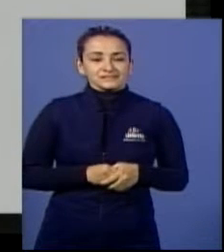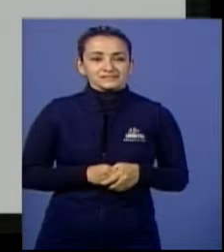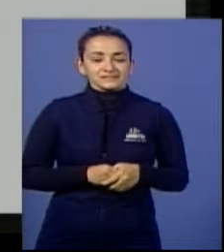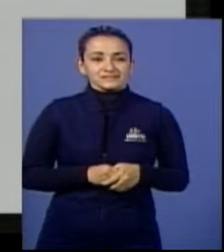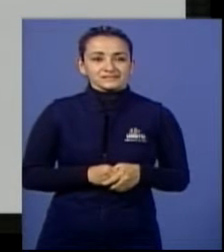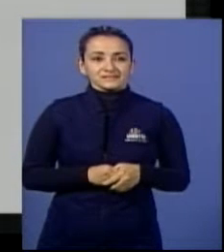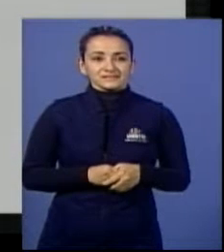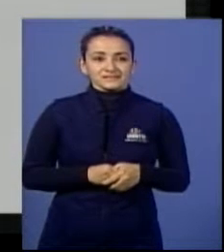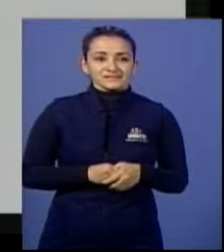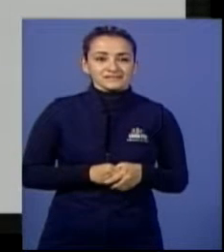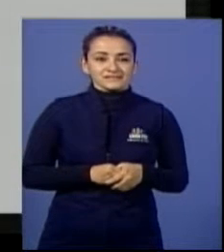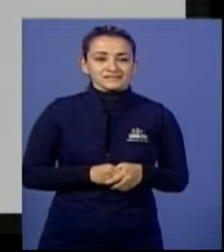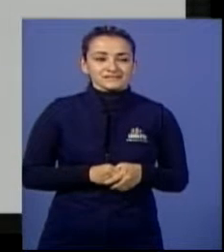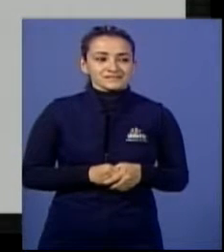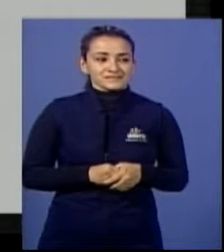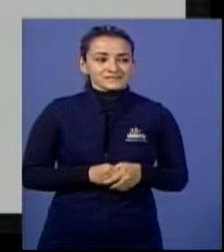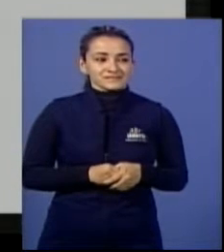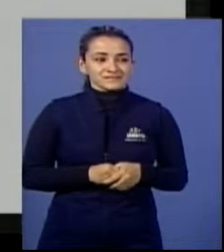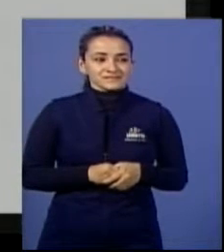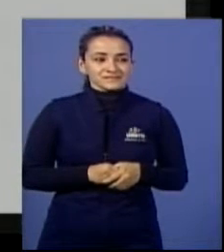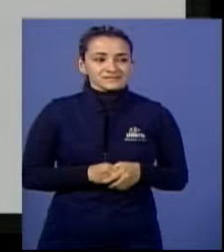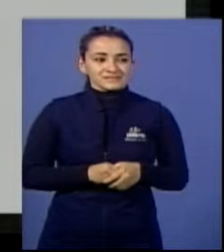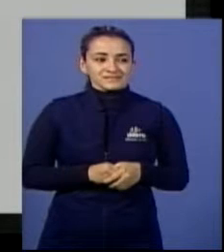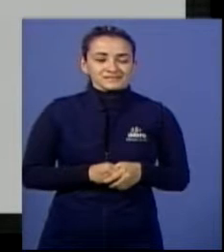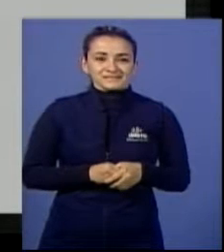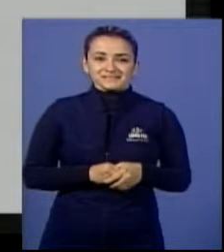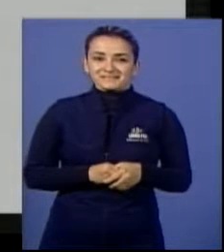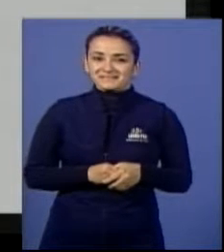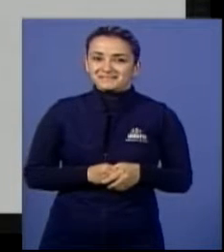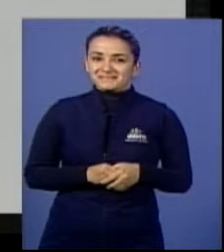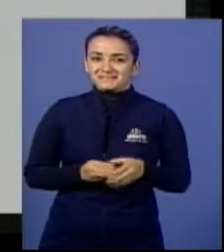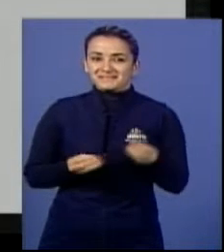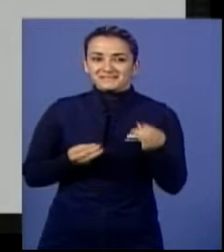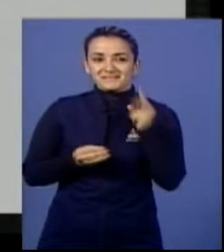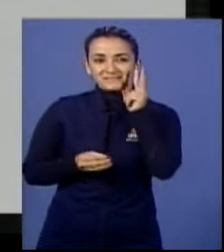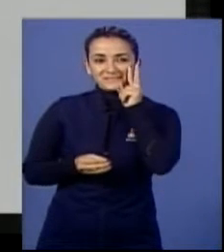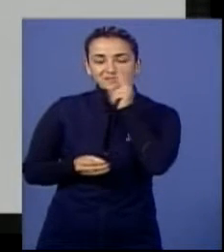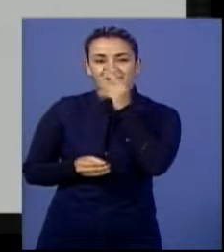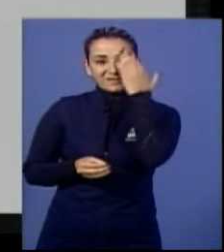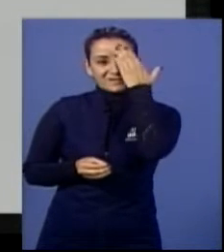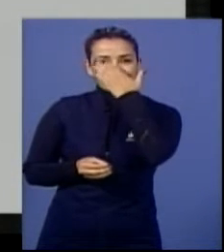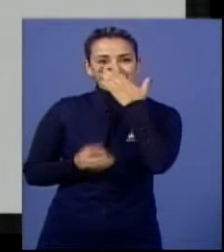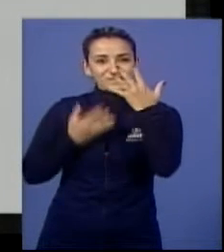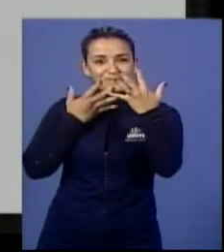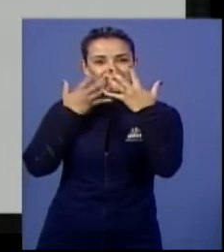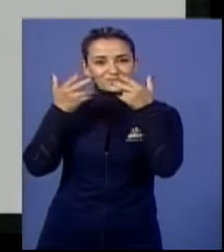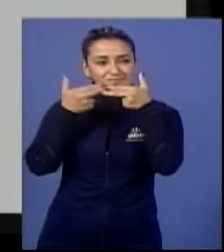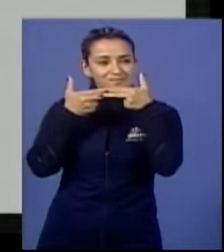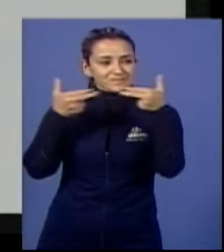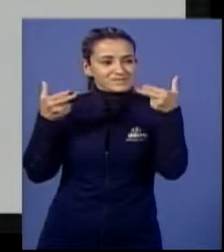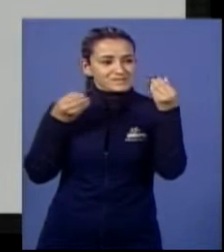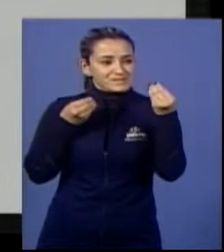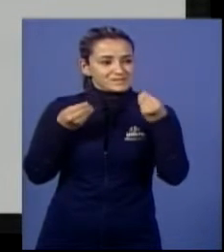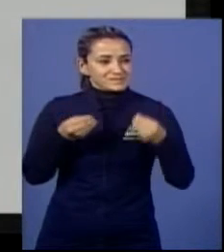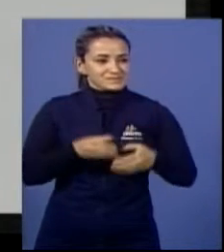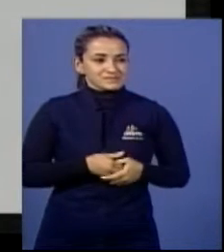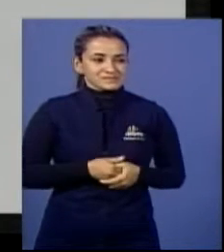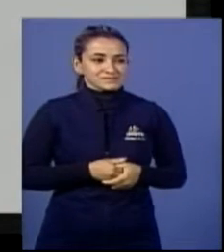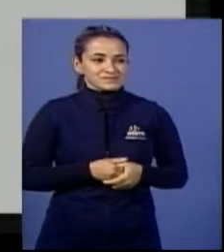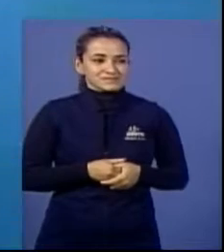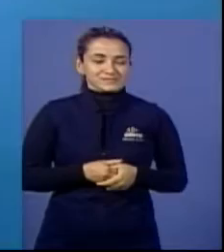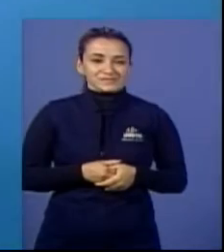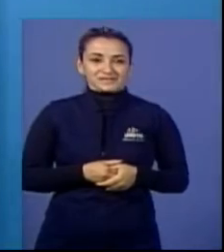então, senão não vai enxergar nada aí. Não, então deixa. Não precisa comentar isso aqui. Deixa eu comentar com você o seguinte. Ah. É,